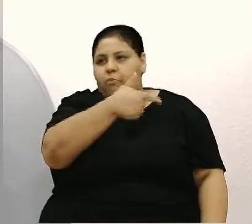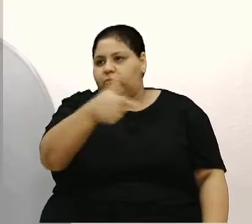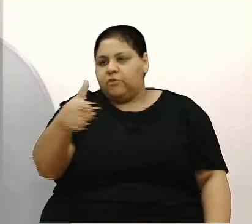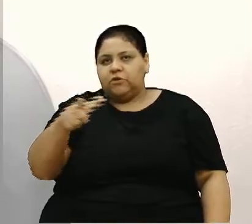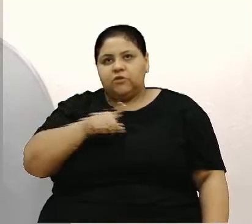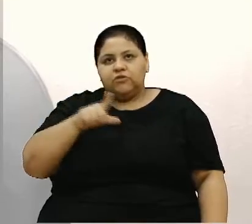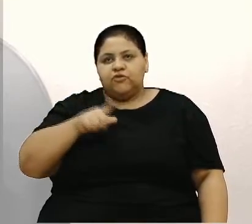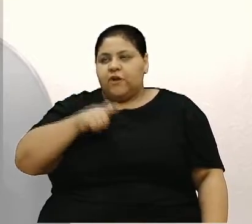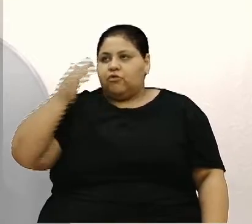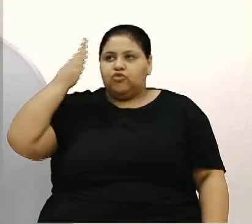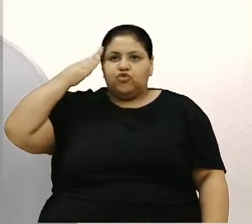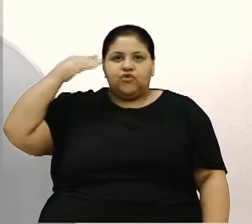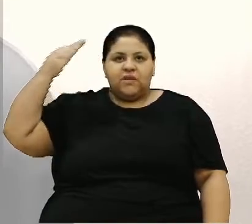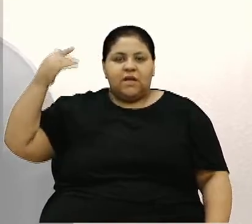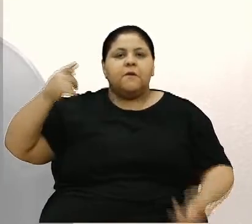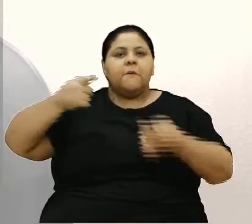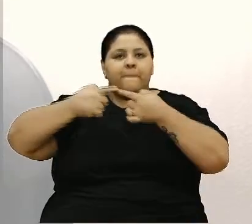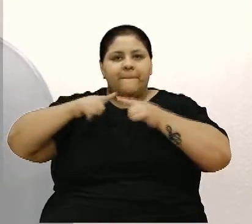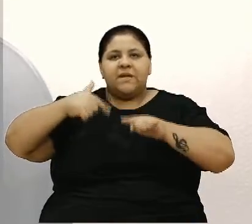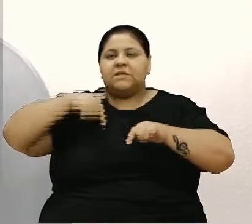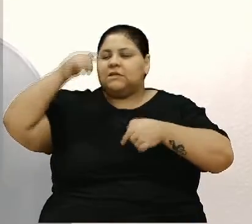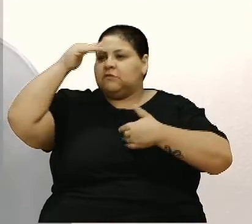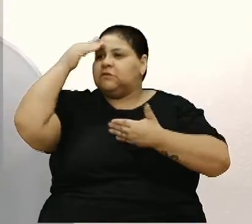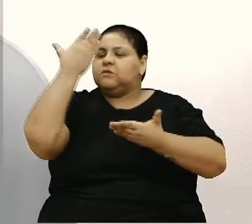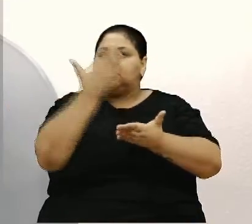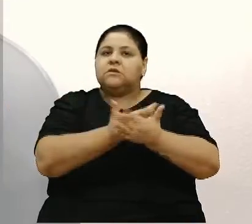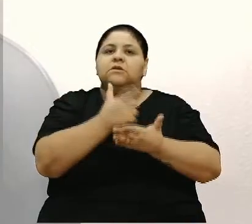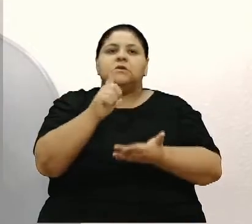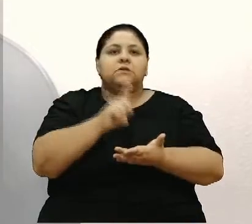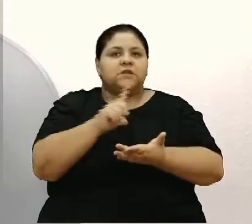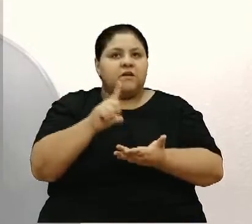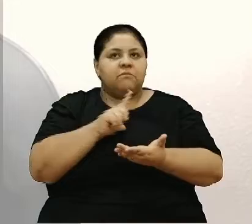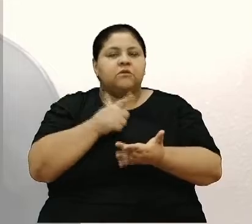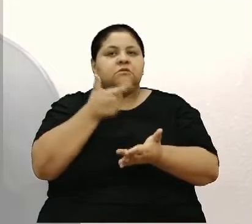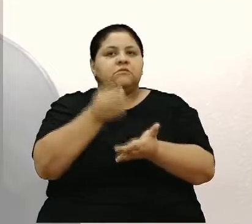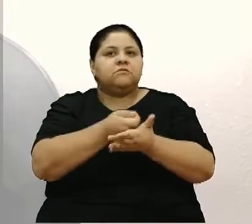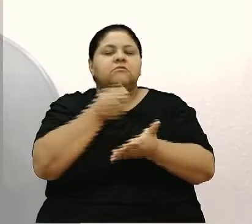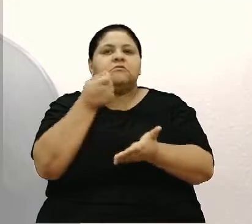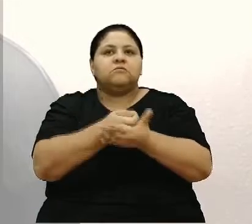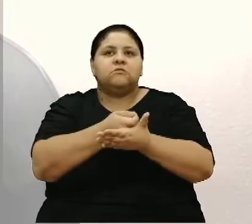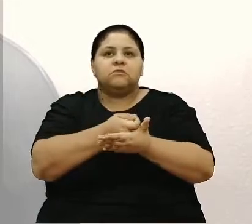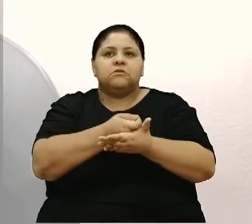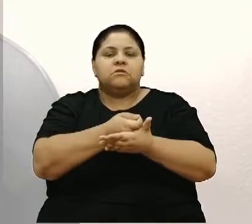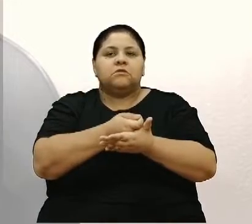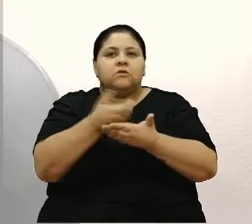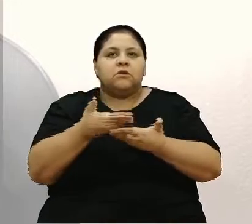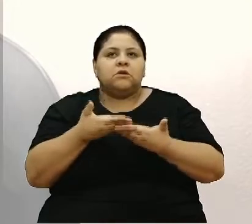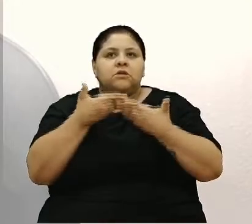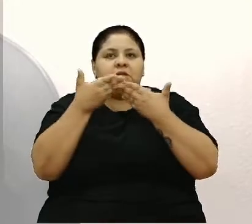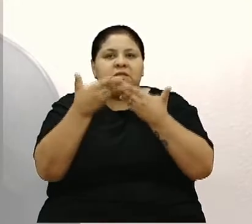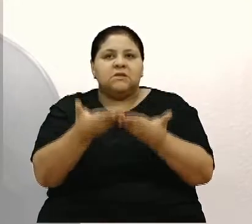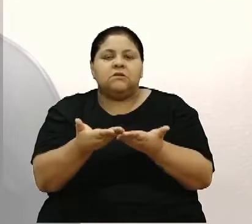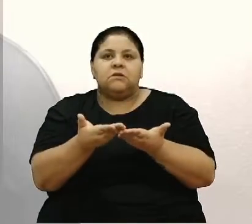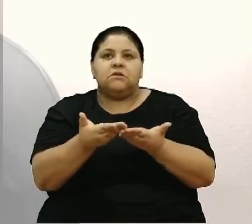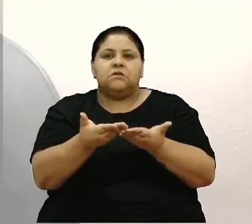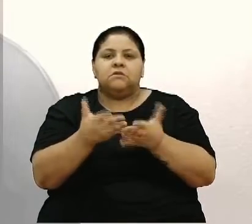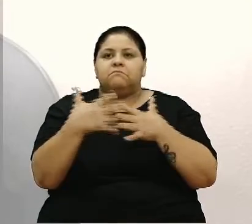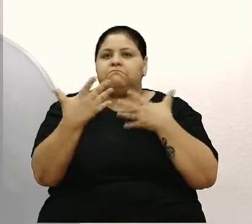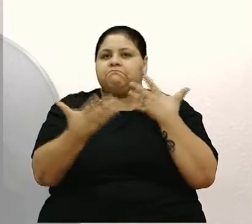muito sucesso, mas eu tenho certeza absoluta que nós temos que tentar e dar toda essa